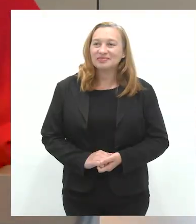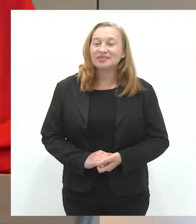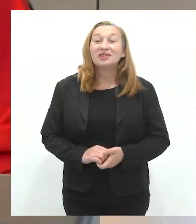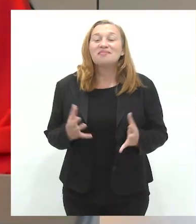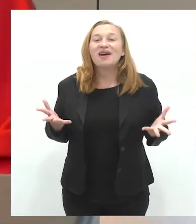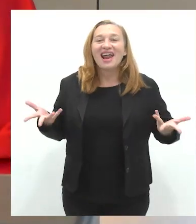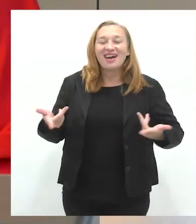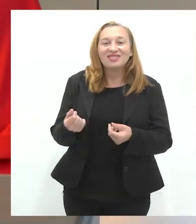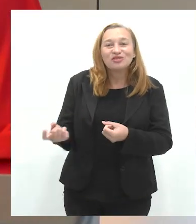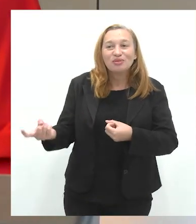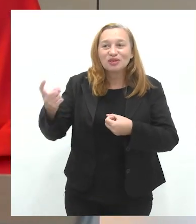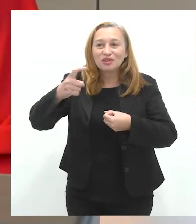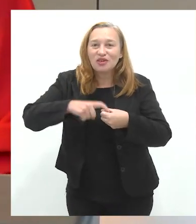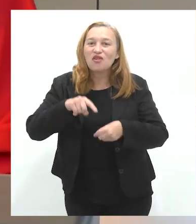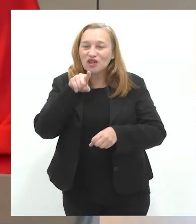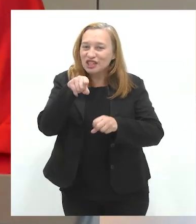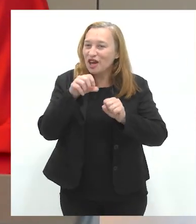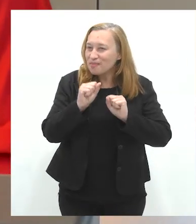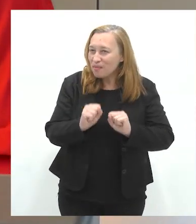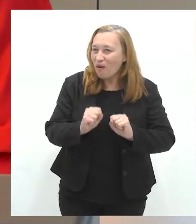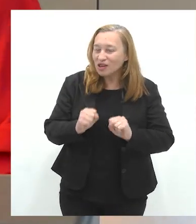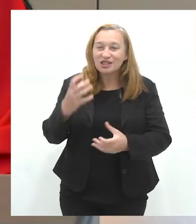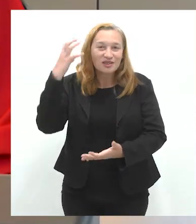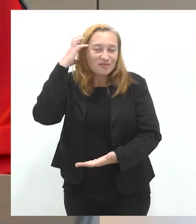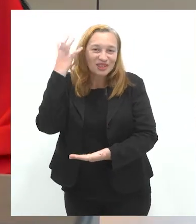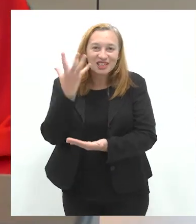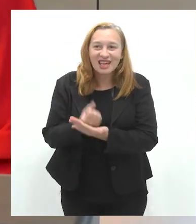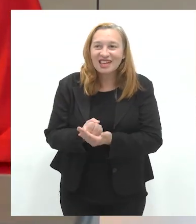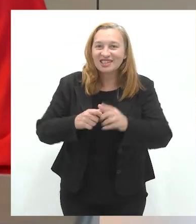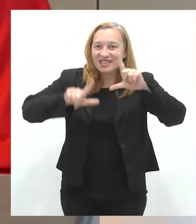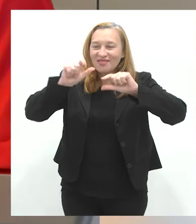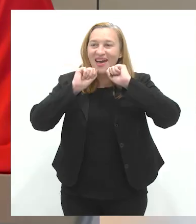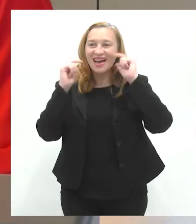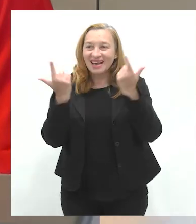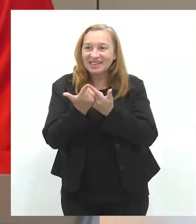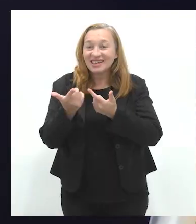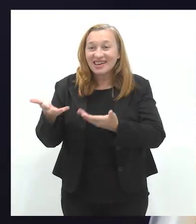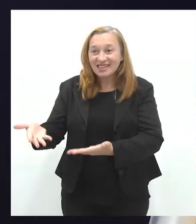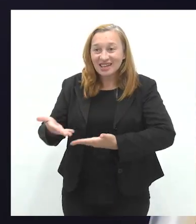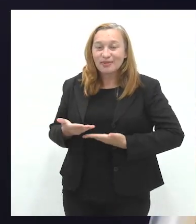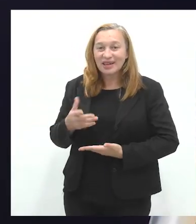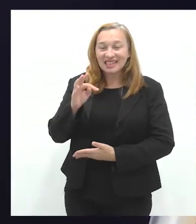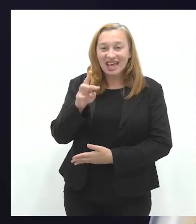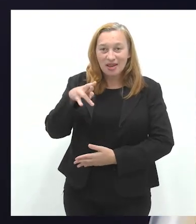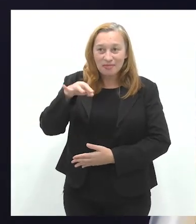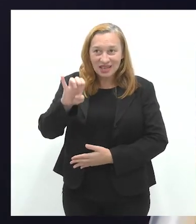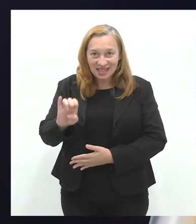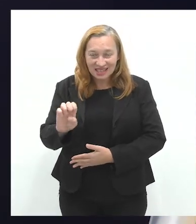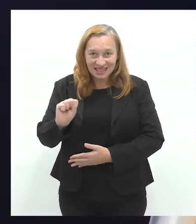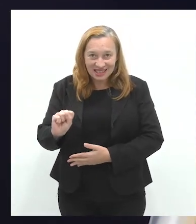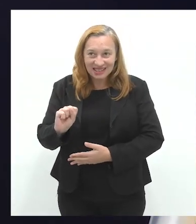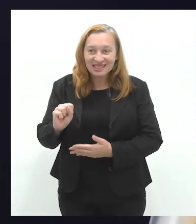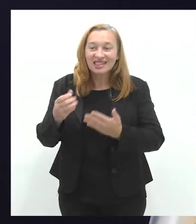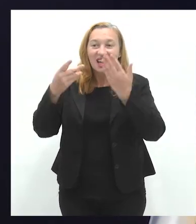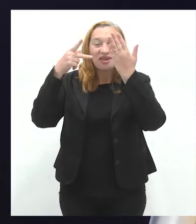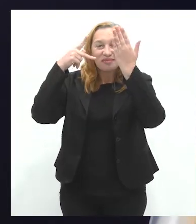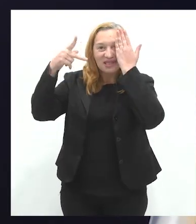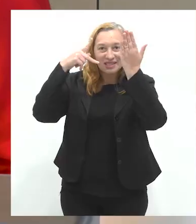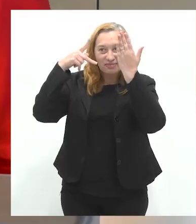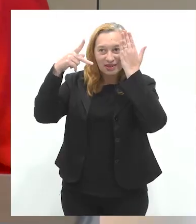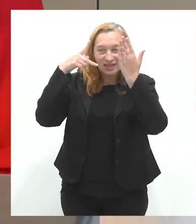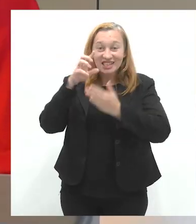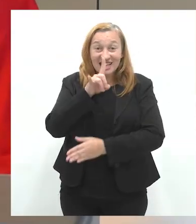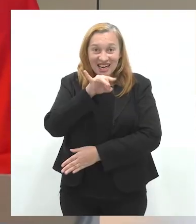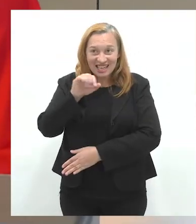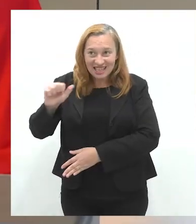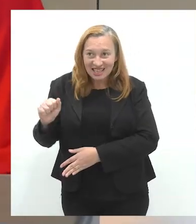Maravilha, estamos de volta com Você Pode, o podcast da TV Alerj, recebendo Tamiris Nunes, psicopedagoga clínica, e estamos